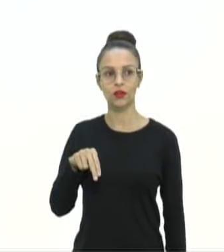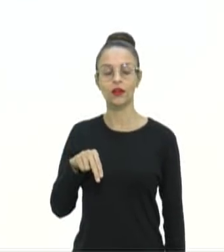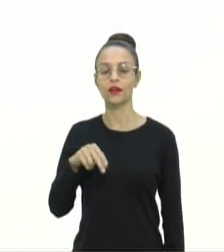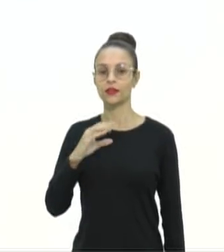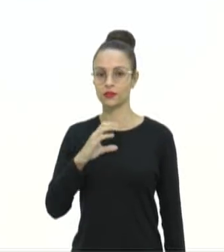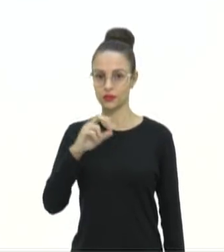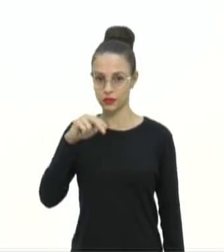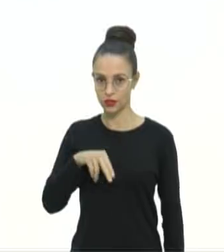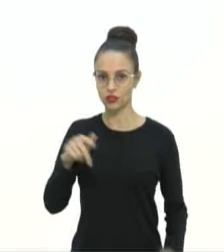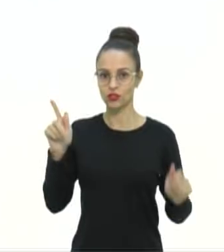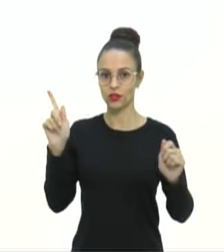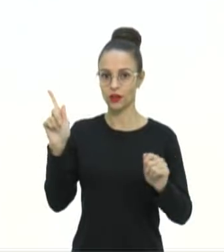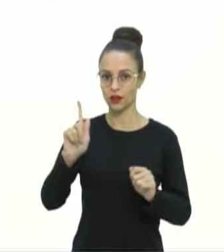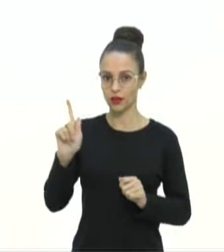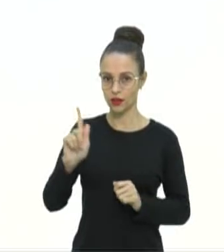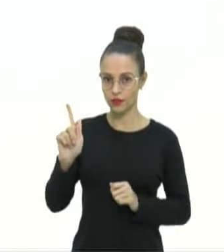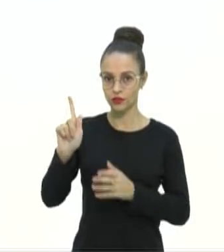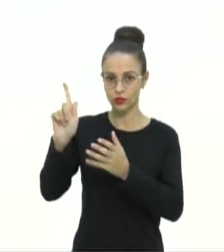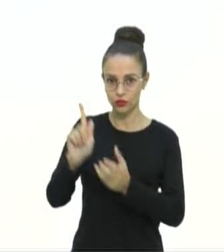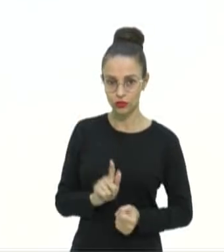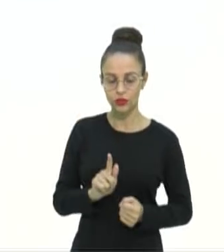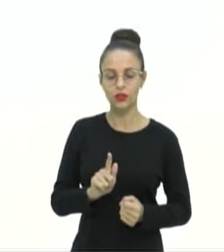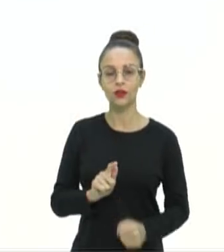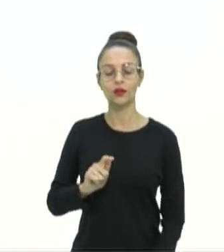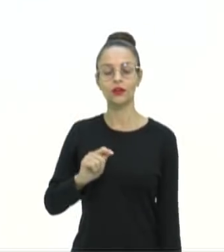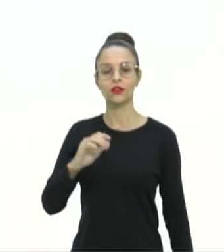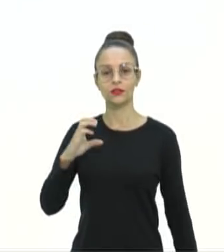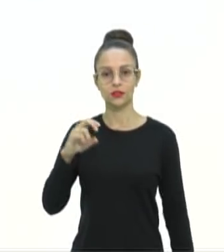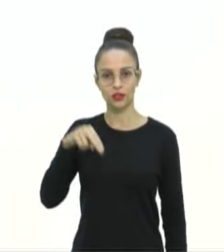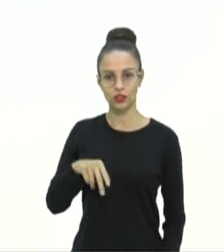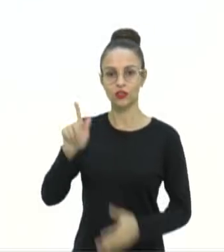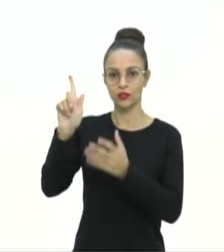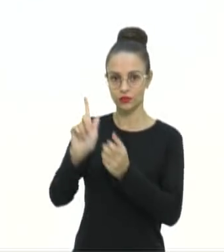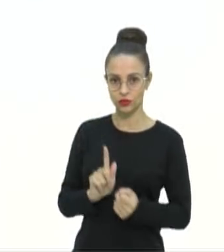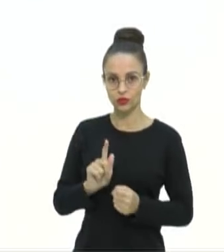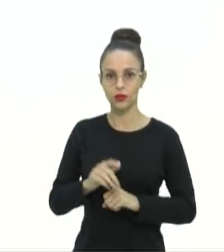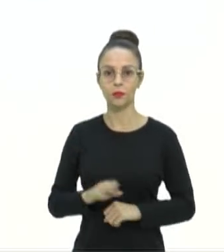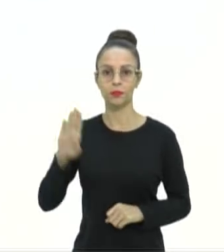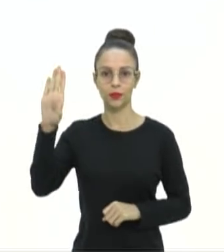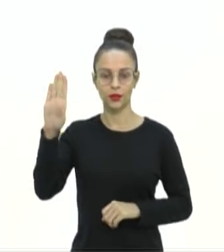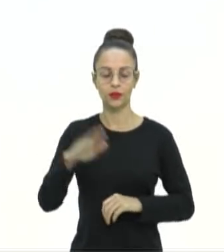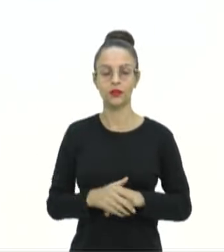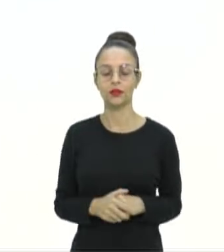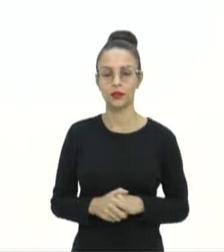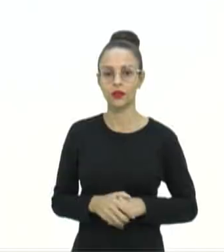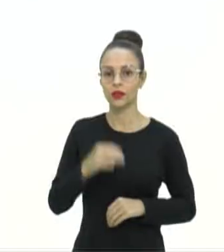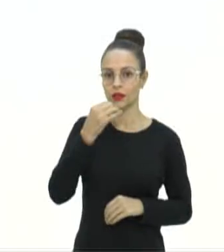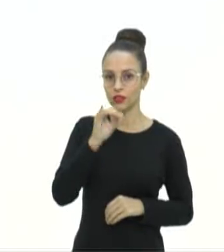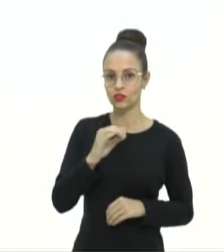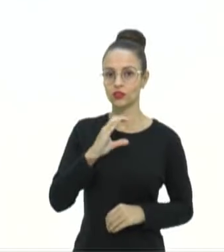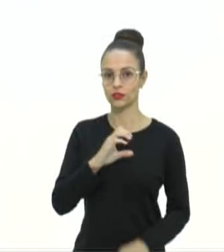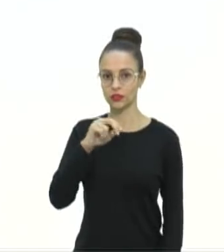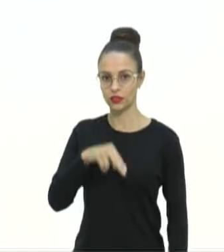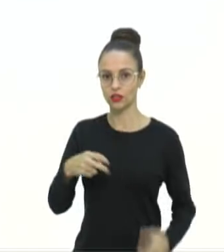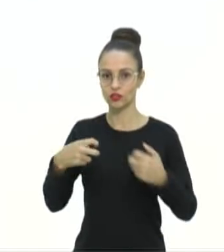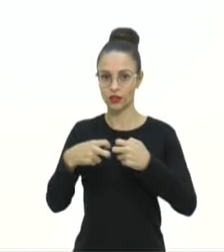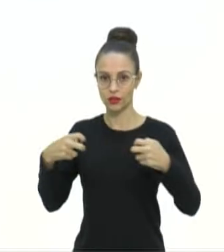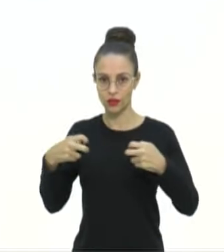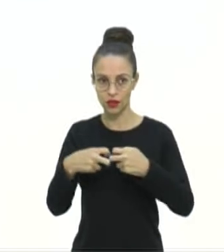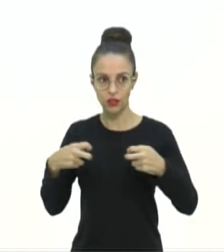situação, energia cinética e gravitacional, terceira situação, cinética e gravitacional. Item B, nós teríamos cinética e